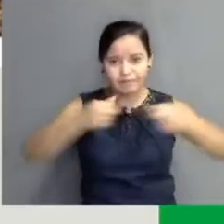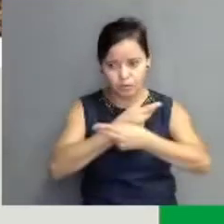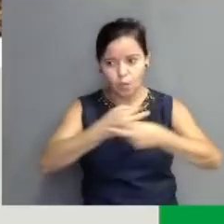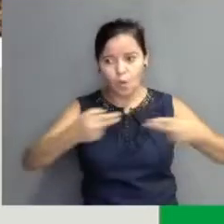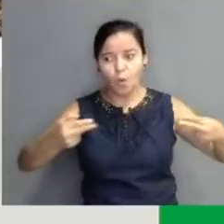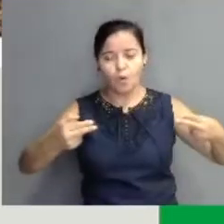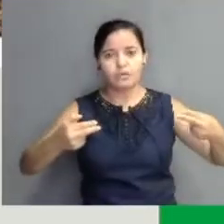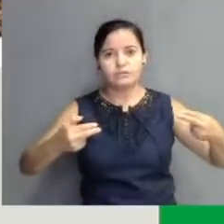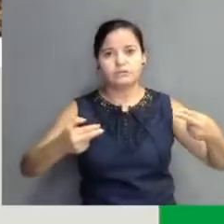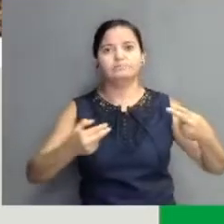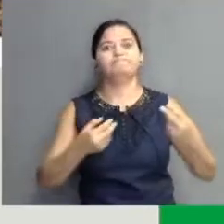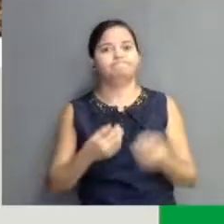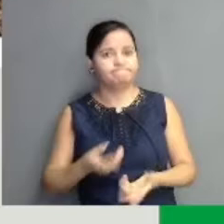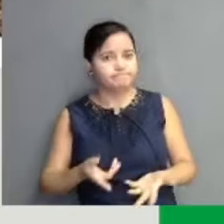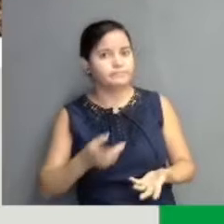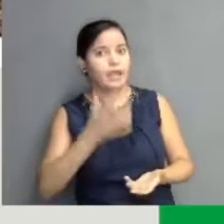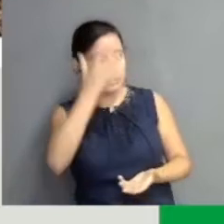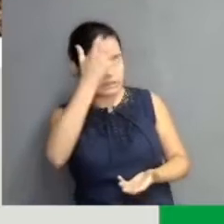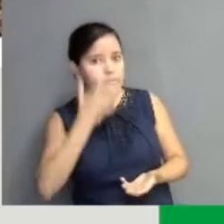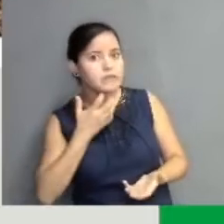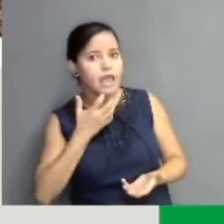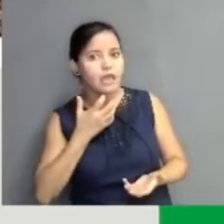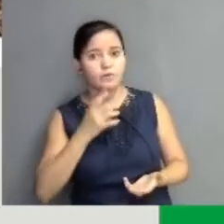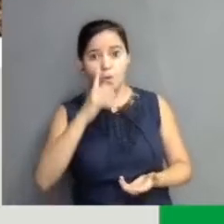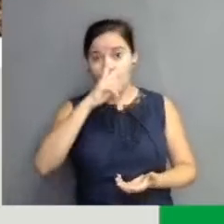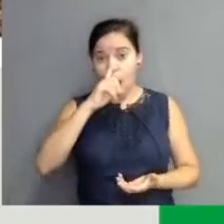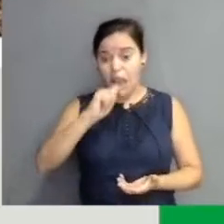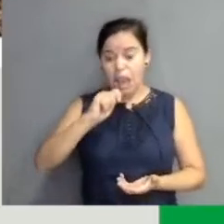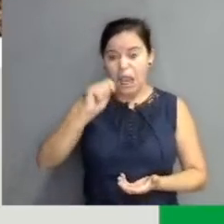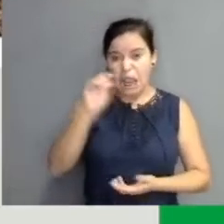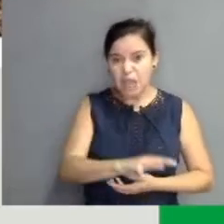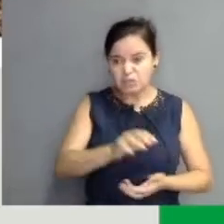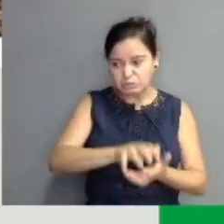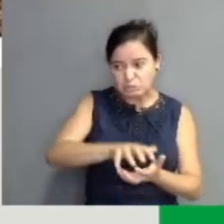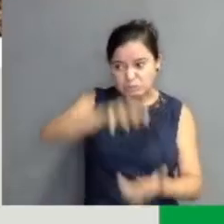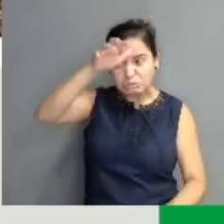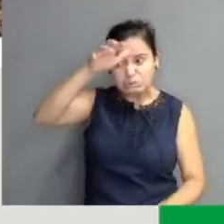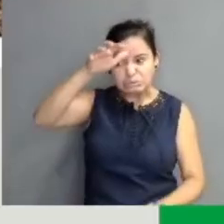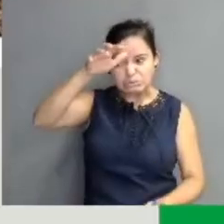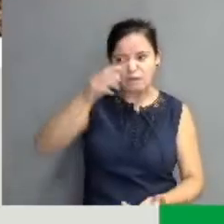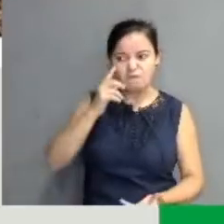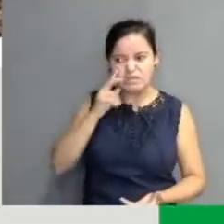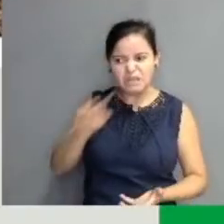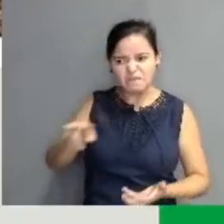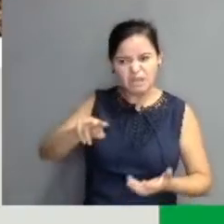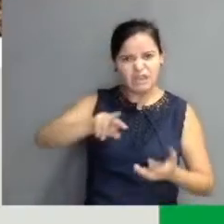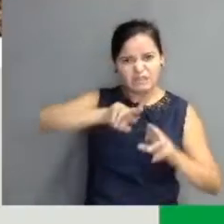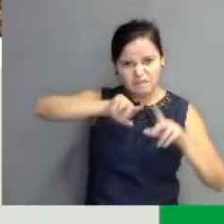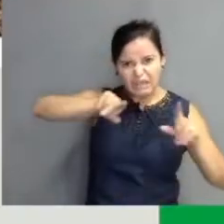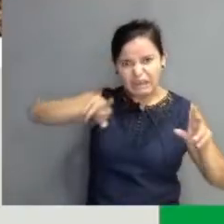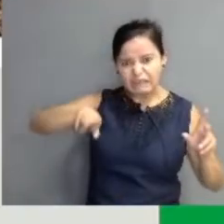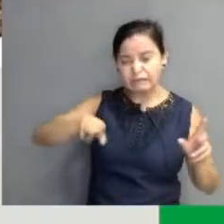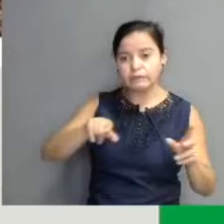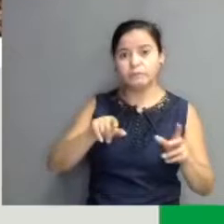quando a gente fala desse lixo a céu aberto. É um lixo que ele está tendo ali a exposição desse material para animais.